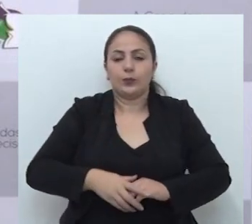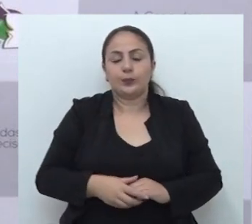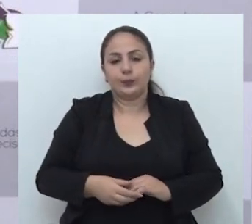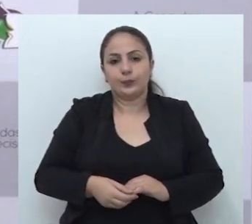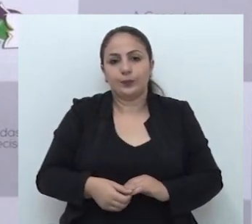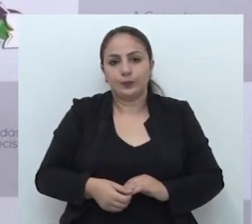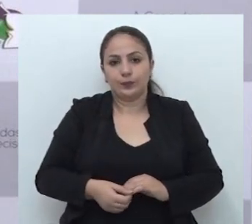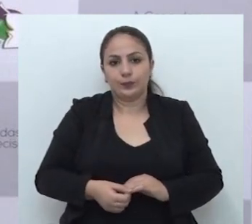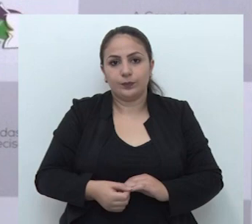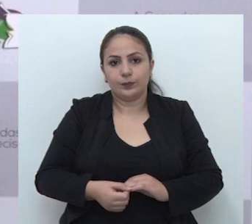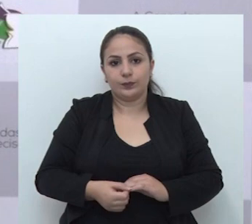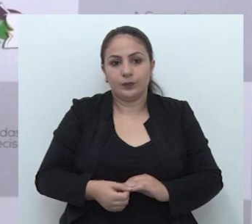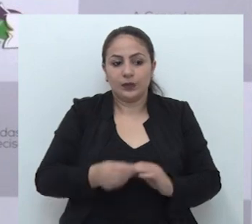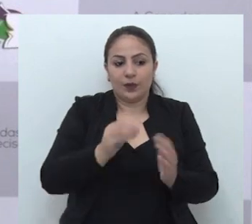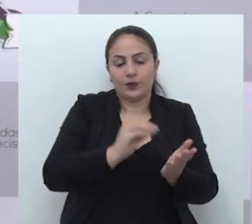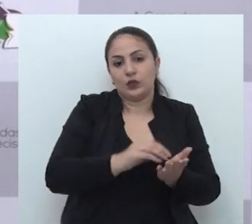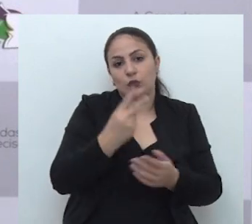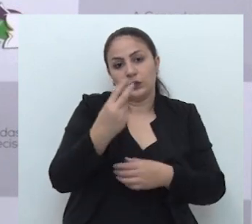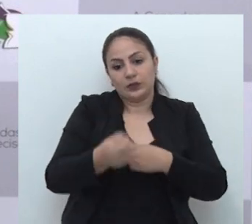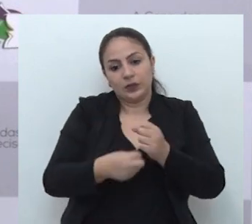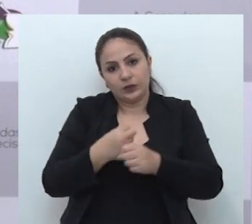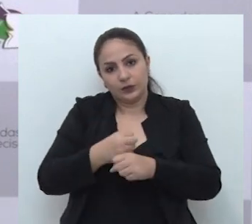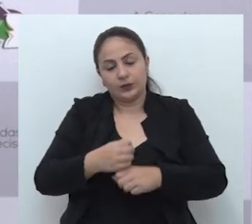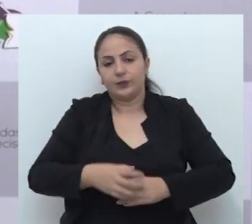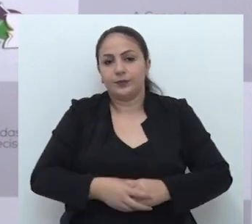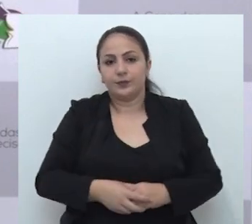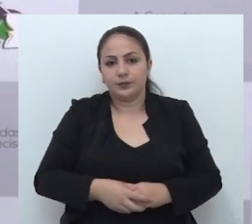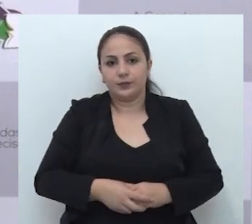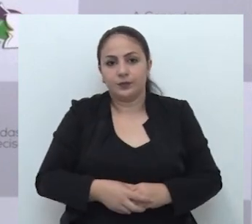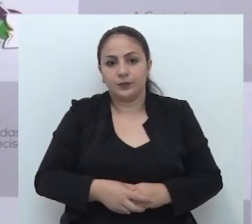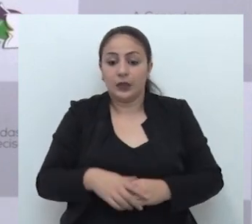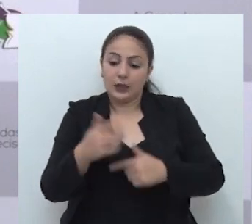municipal. Fica faltando 2 anos.